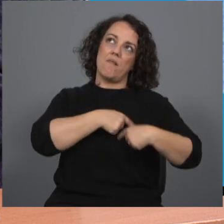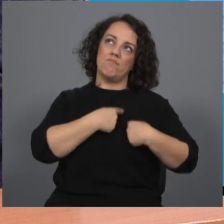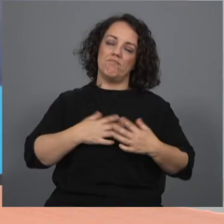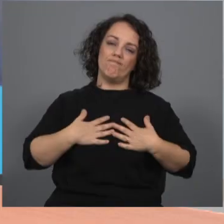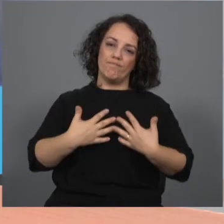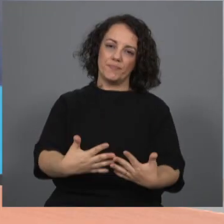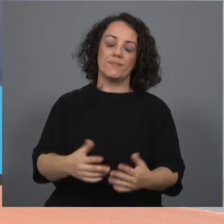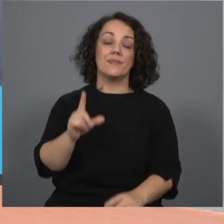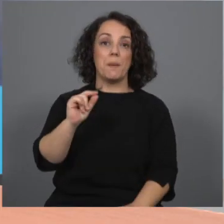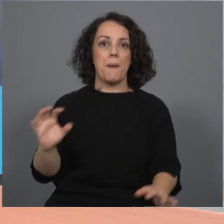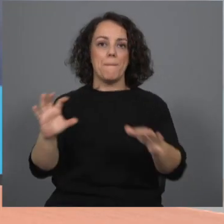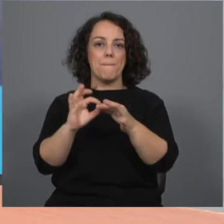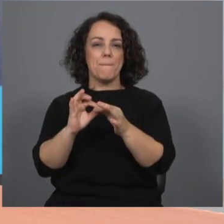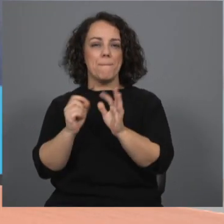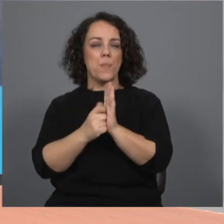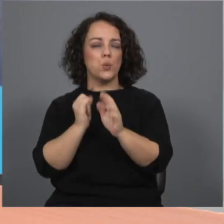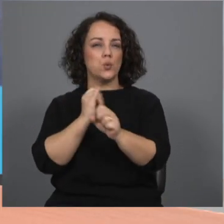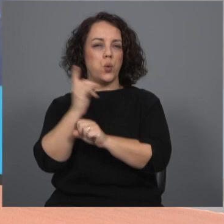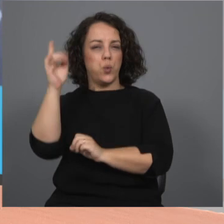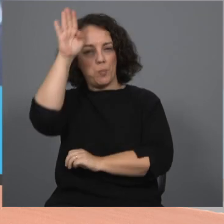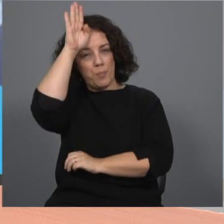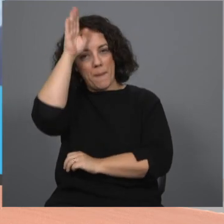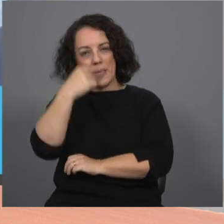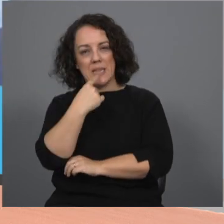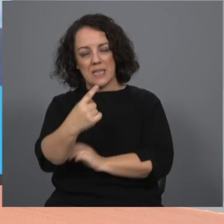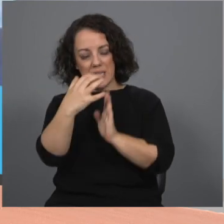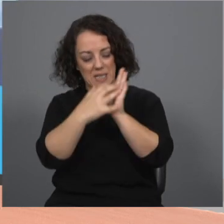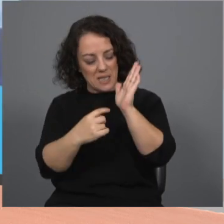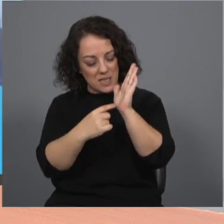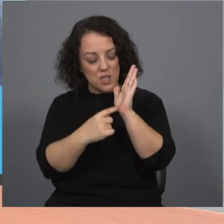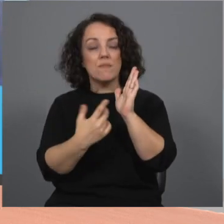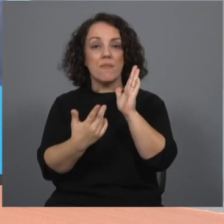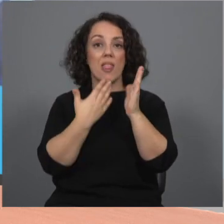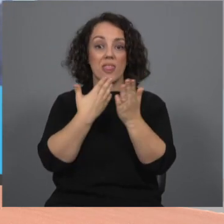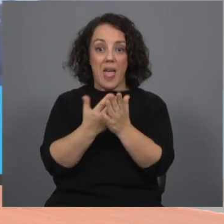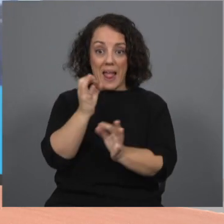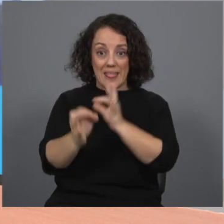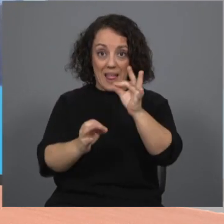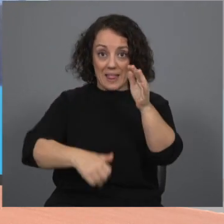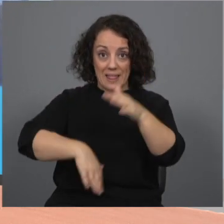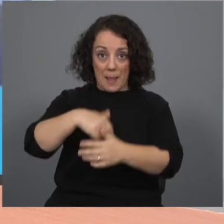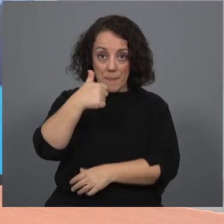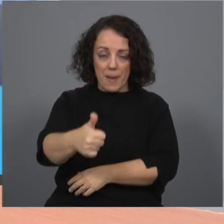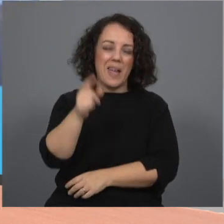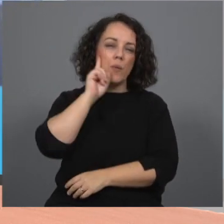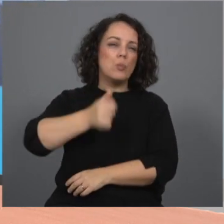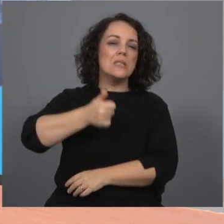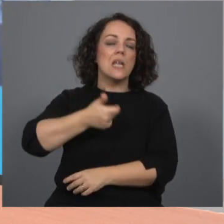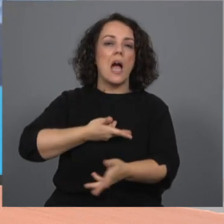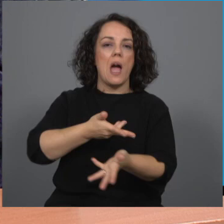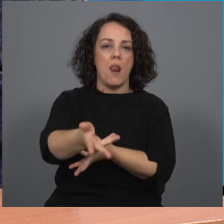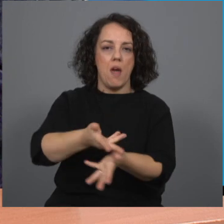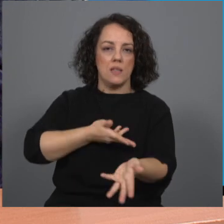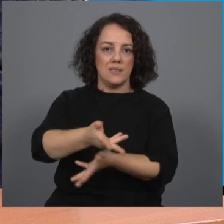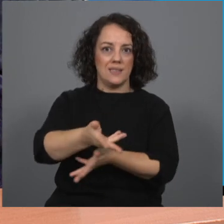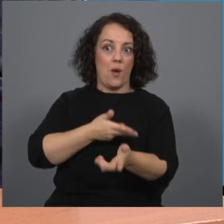também um outro ponto que está na mensagem do Papa, quando ele diz que para que haja uma boa terapêutica é decisivo o aspecto relacional. Claro.